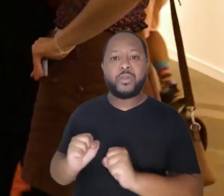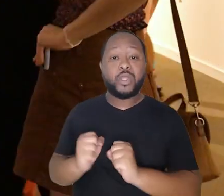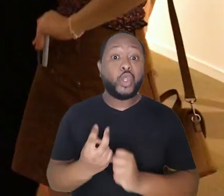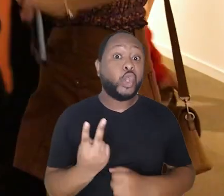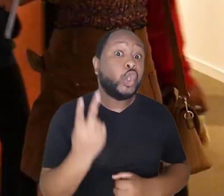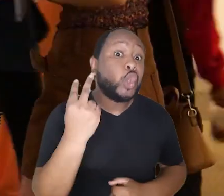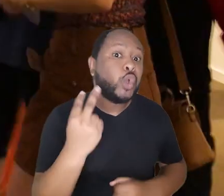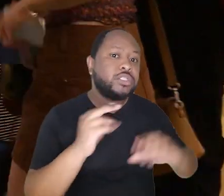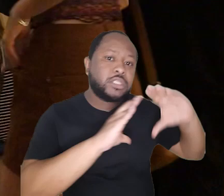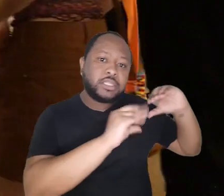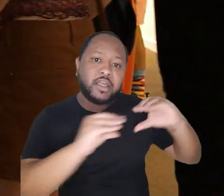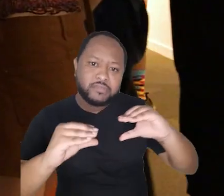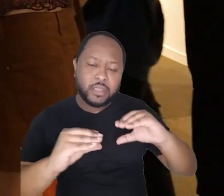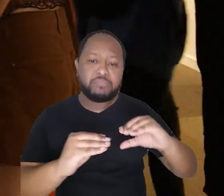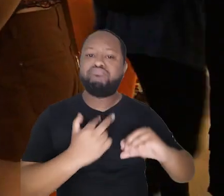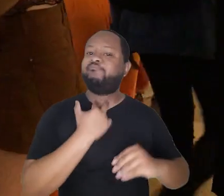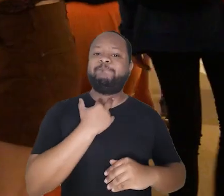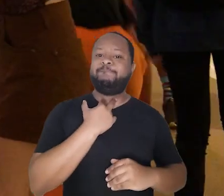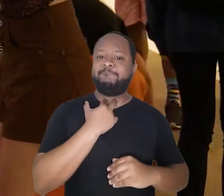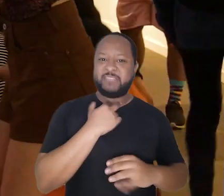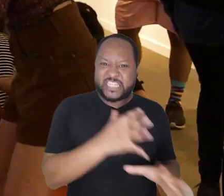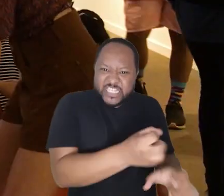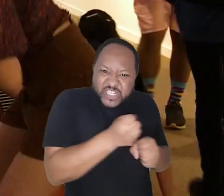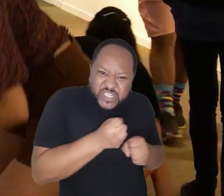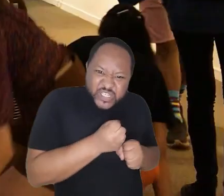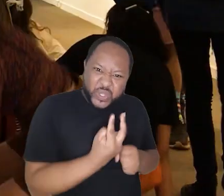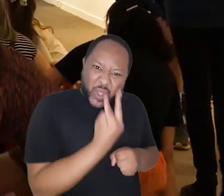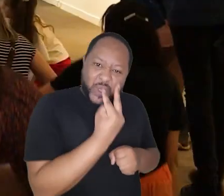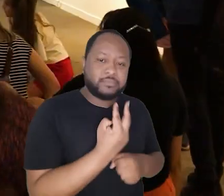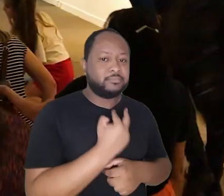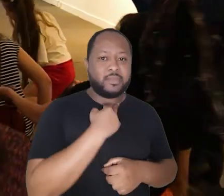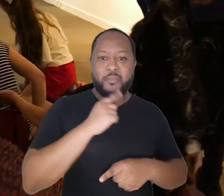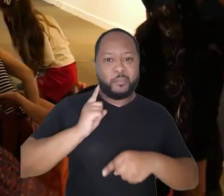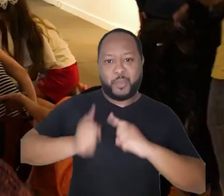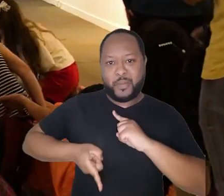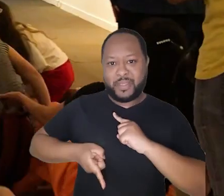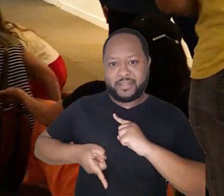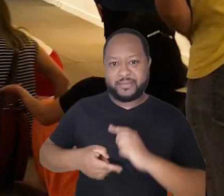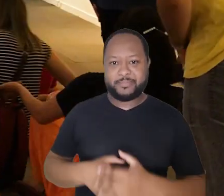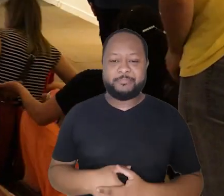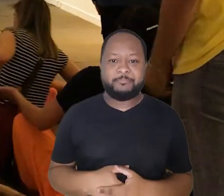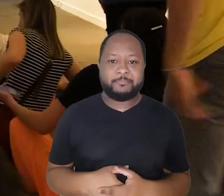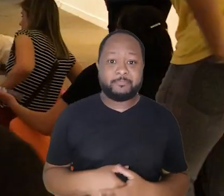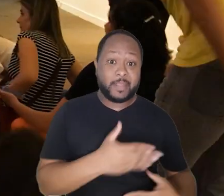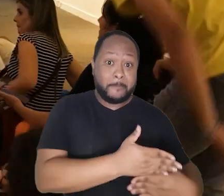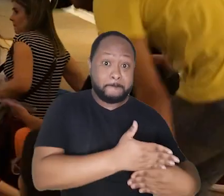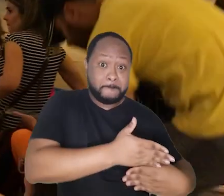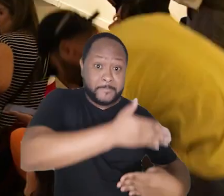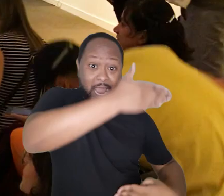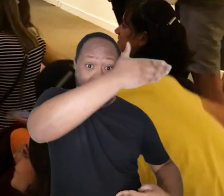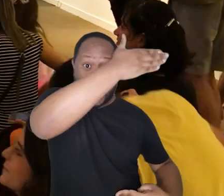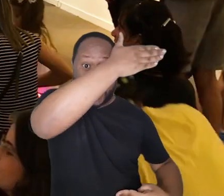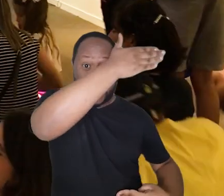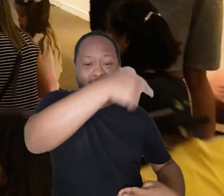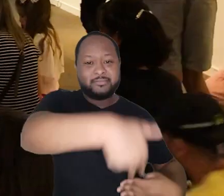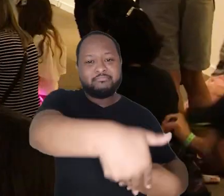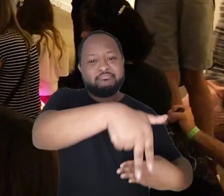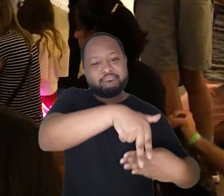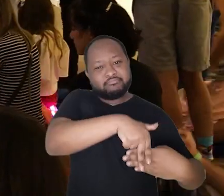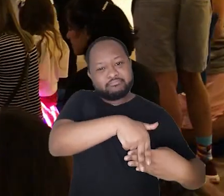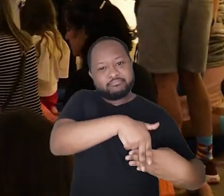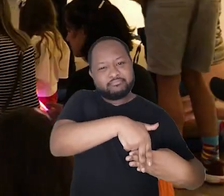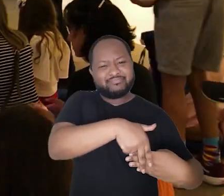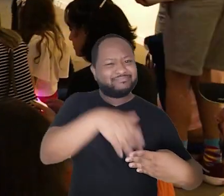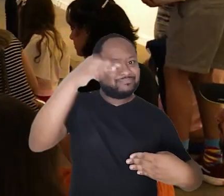pode. Concentração de travesseiro está proibida. Tá bom? Cuidado com a parede, quem for querer apoiar na parede, acho